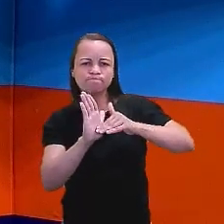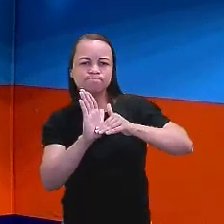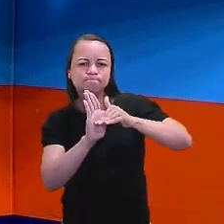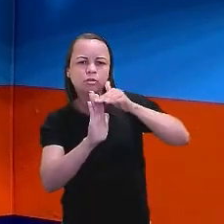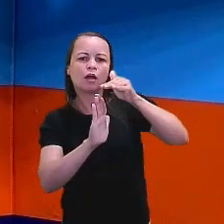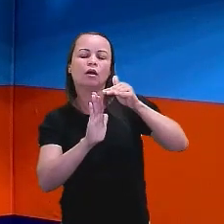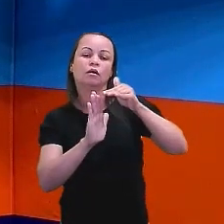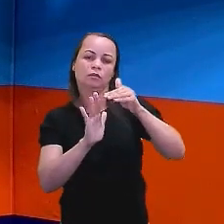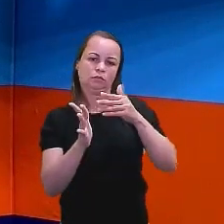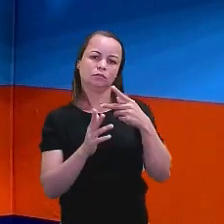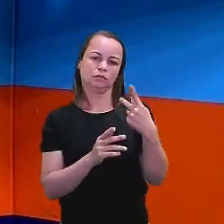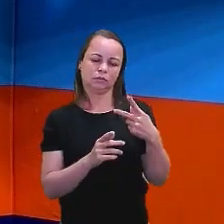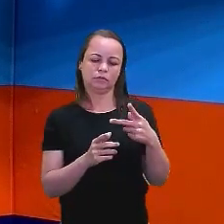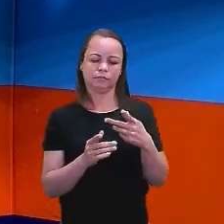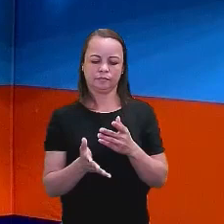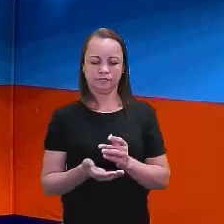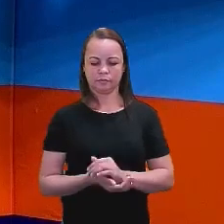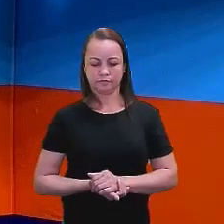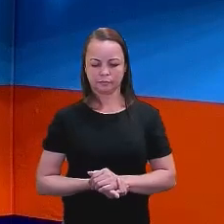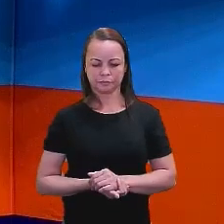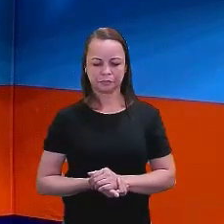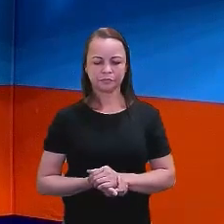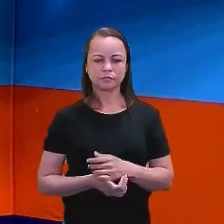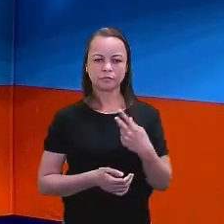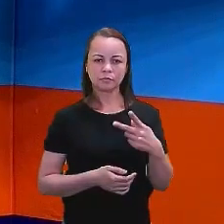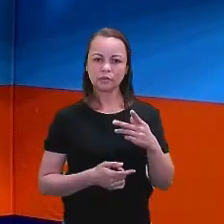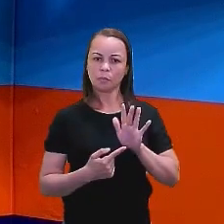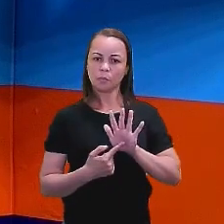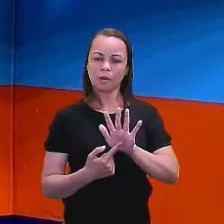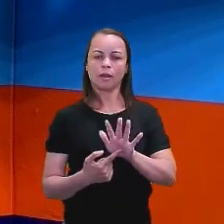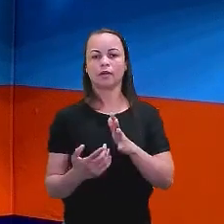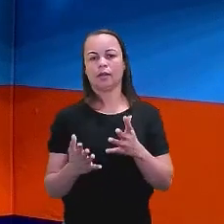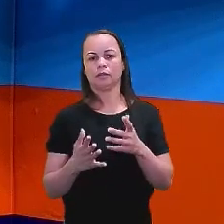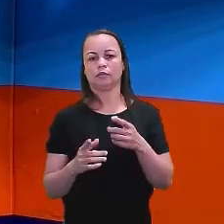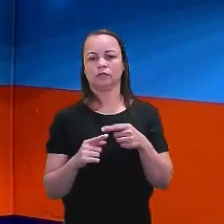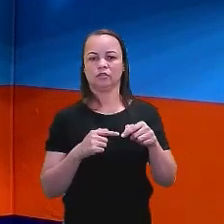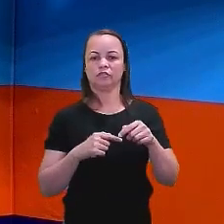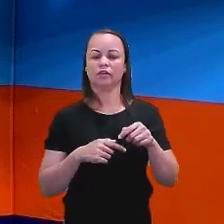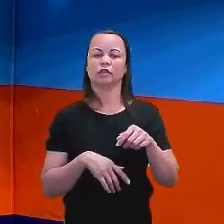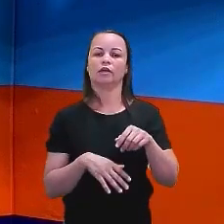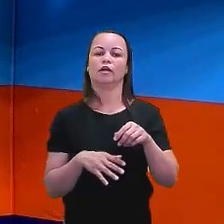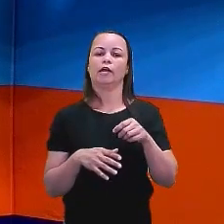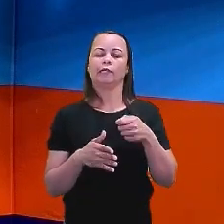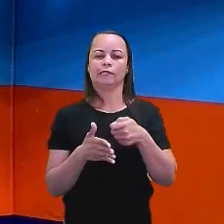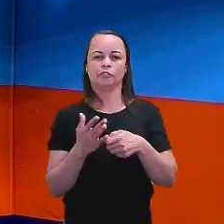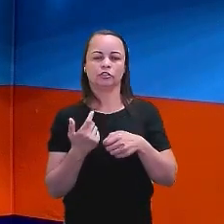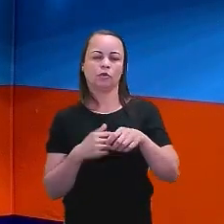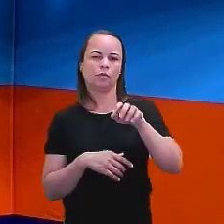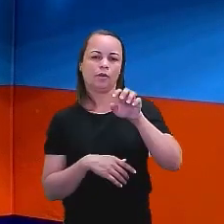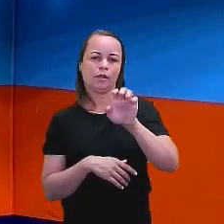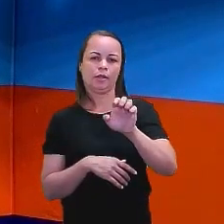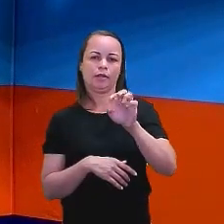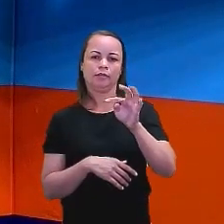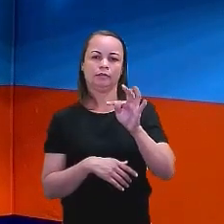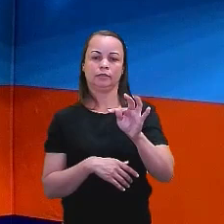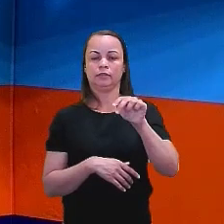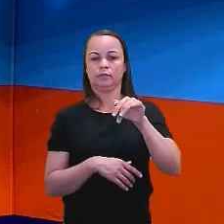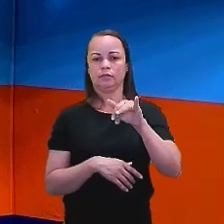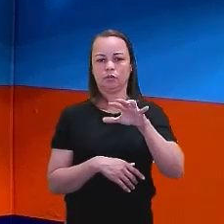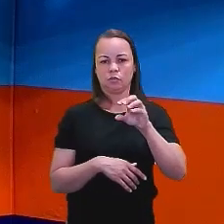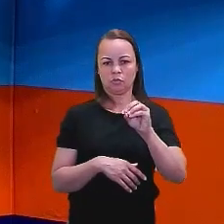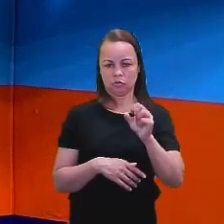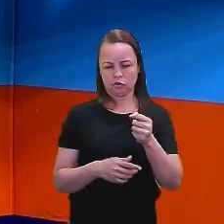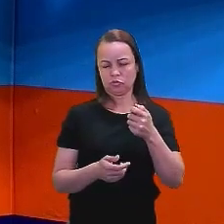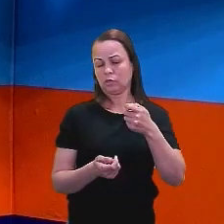eram demarcados através da questão étnica, não apenas através da questão econômica e social,